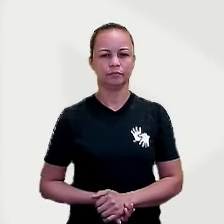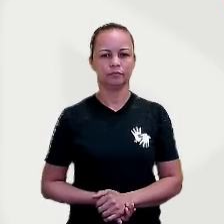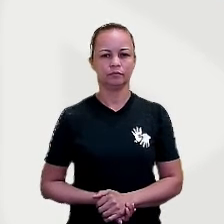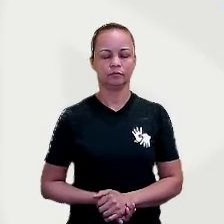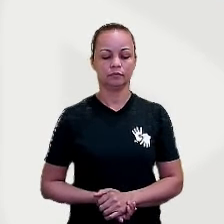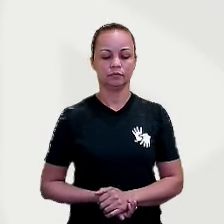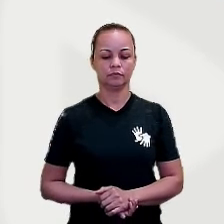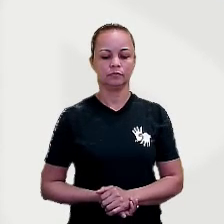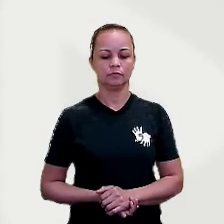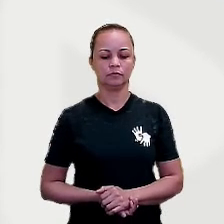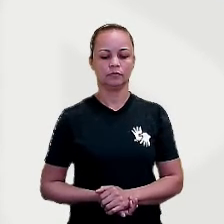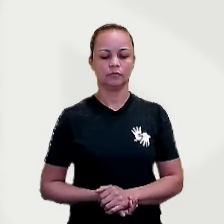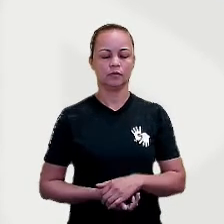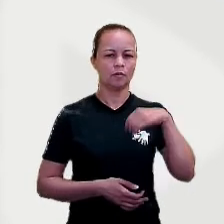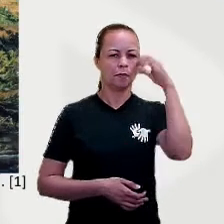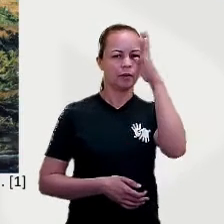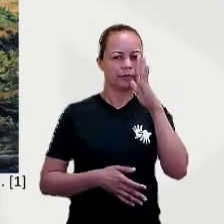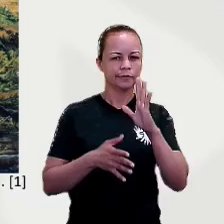Independência do Brasil.